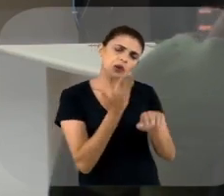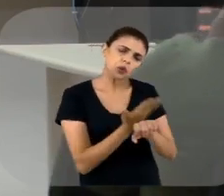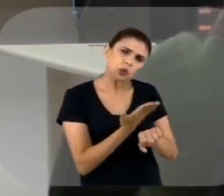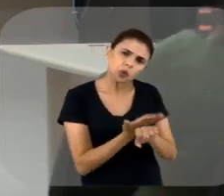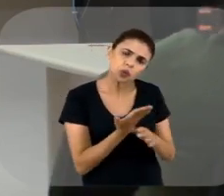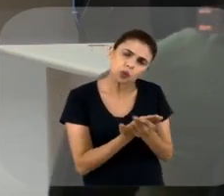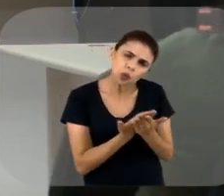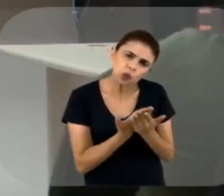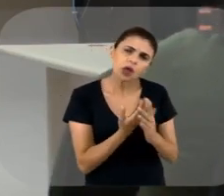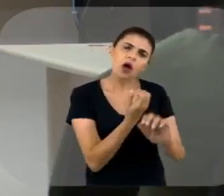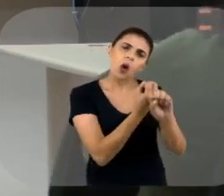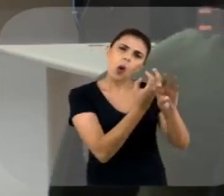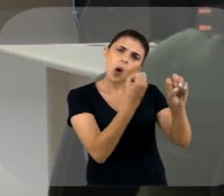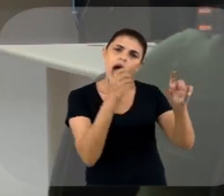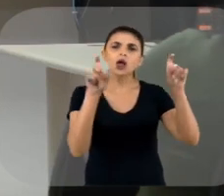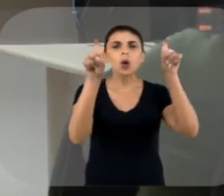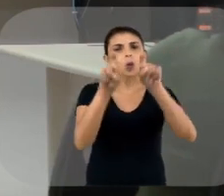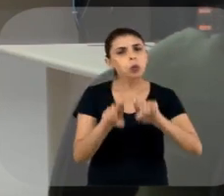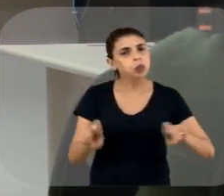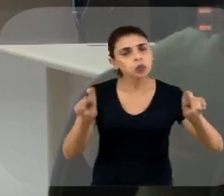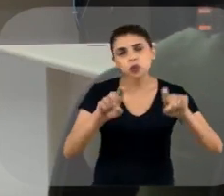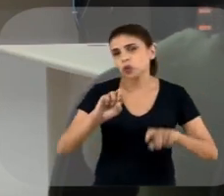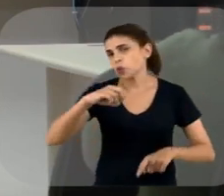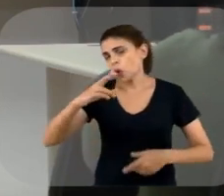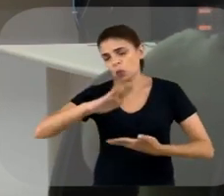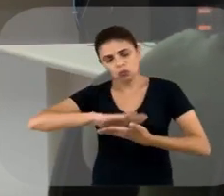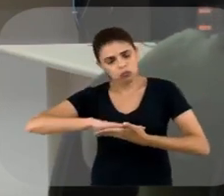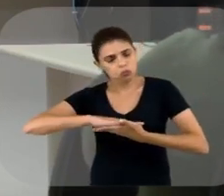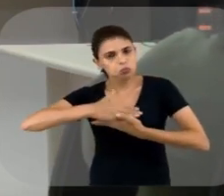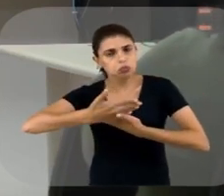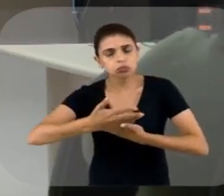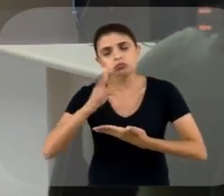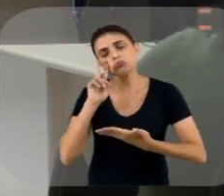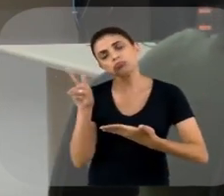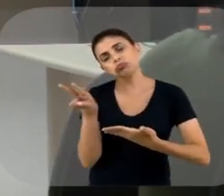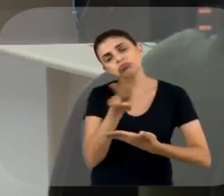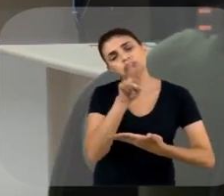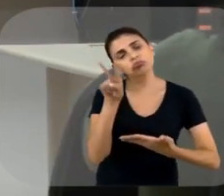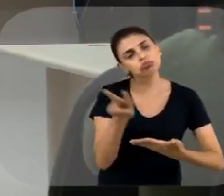está ali na frente do computador ou daquela tela.